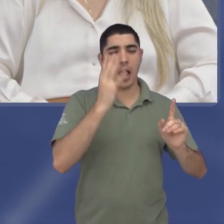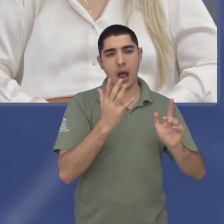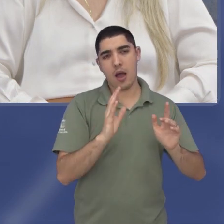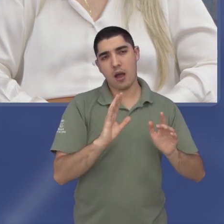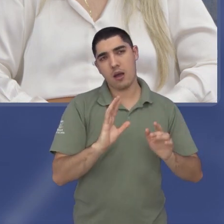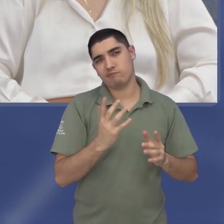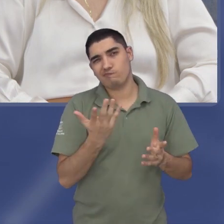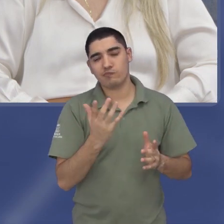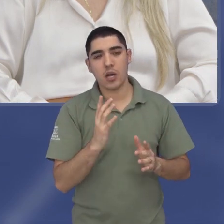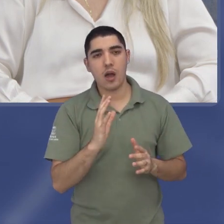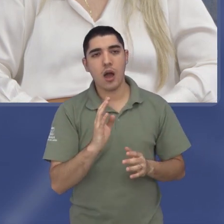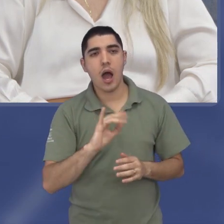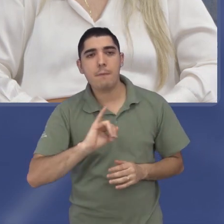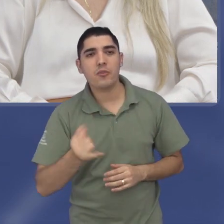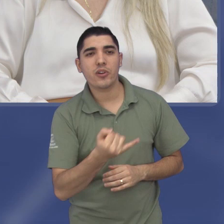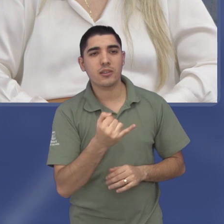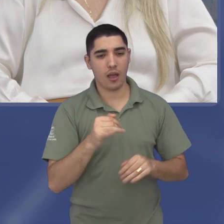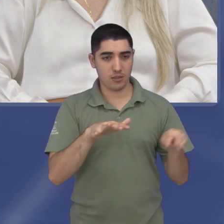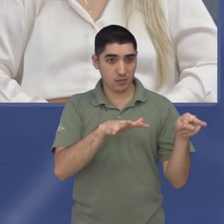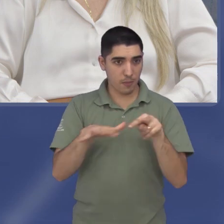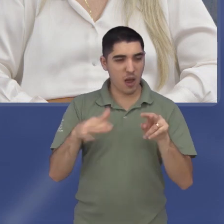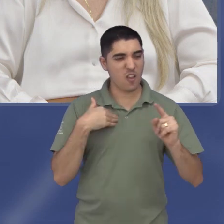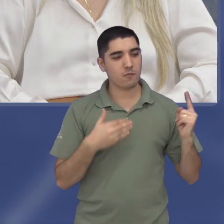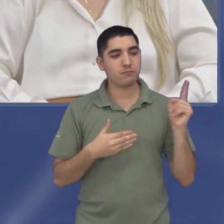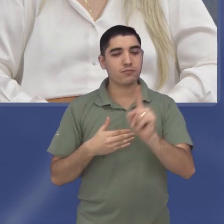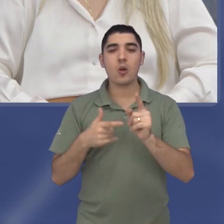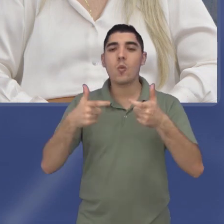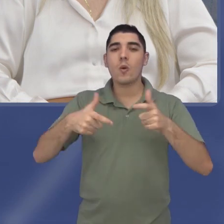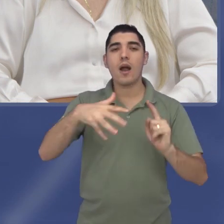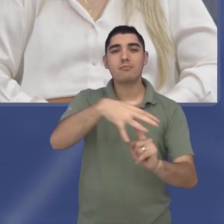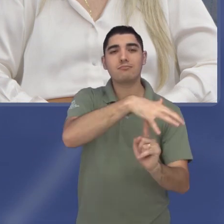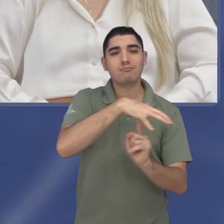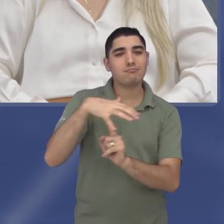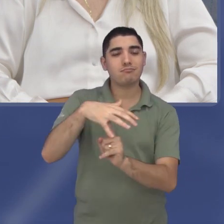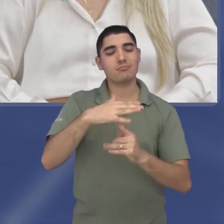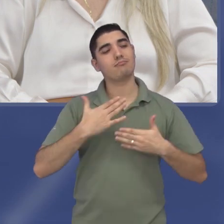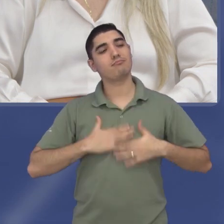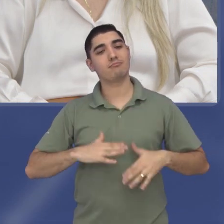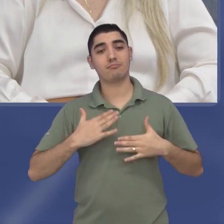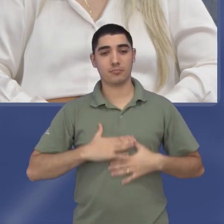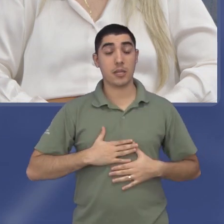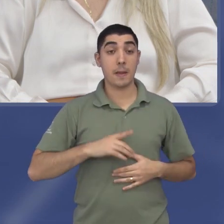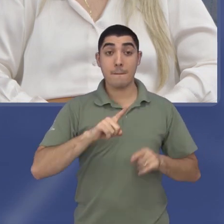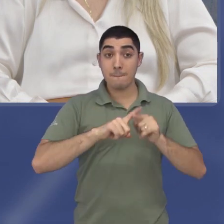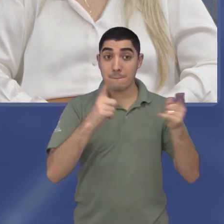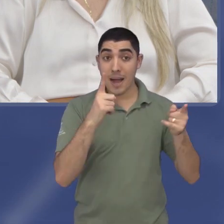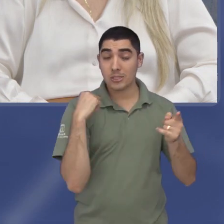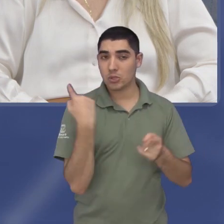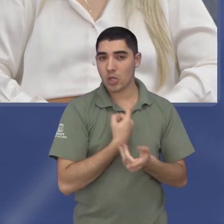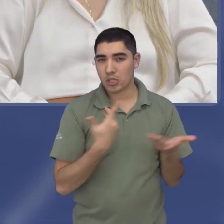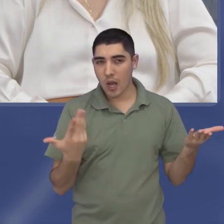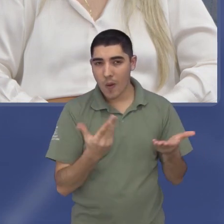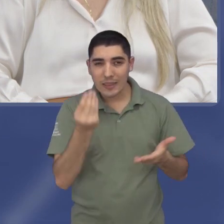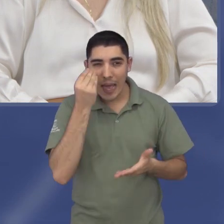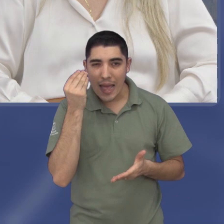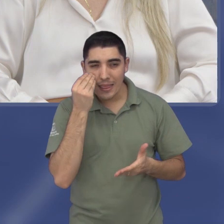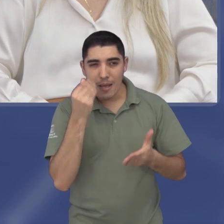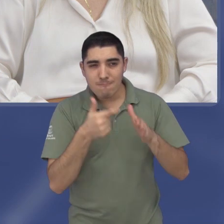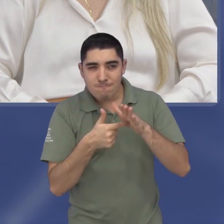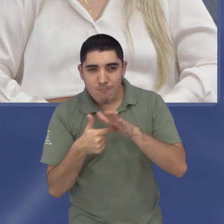gente pensar em termos gerais, o que a gente está tentando identificar aqui é uma